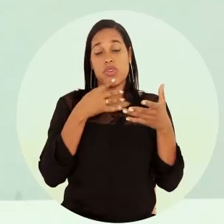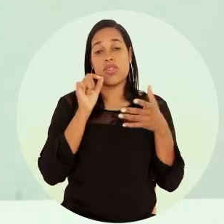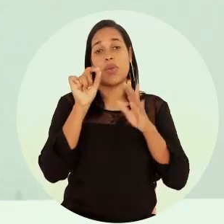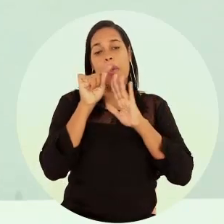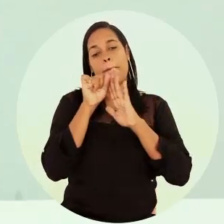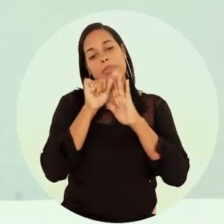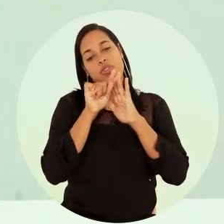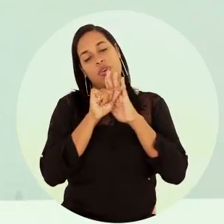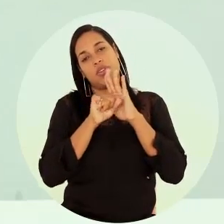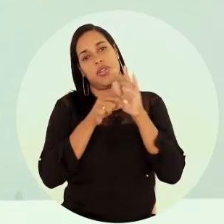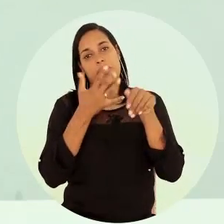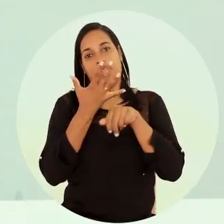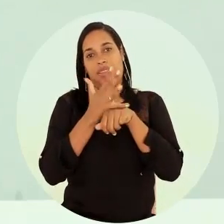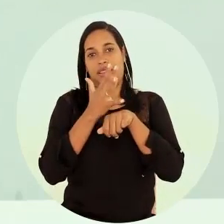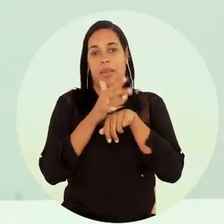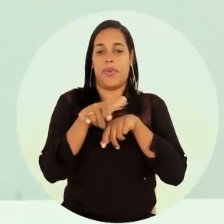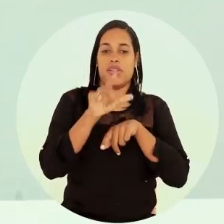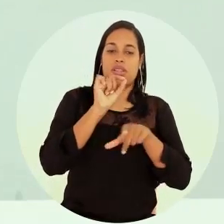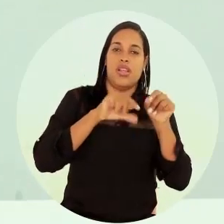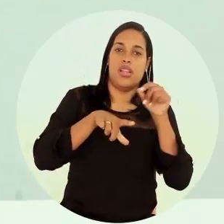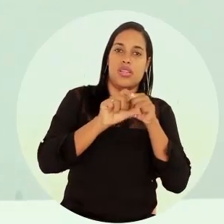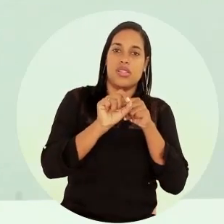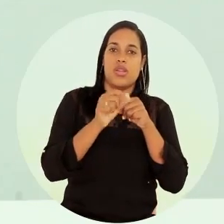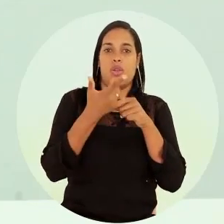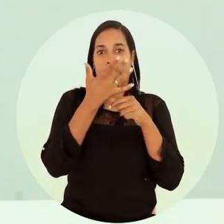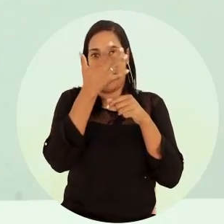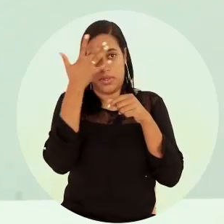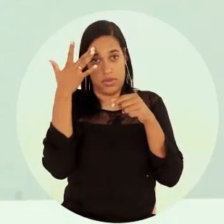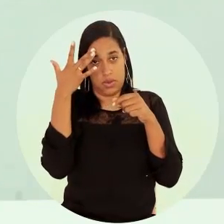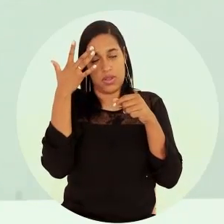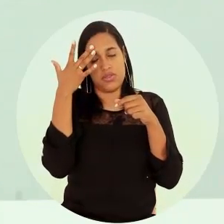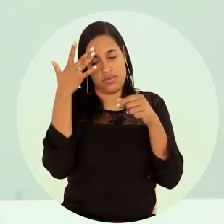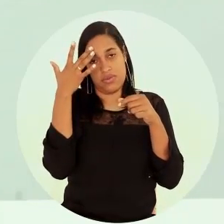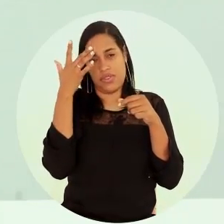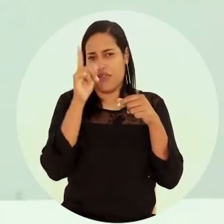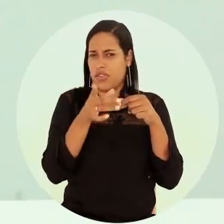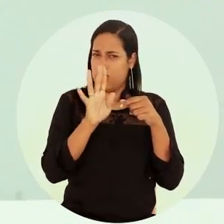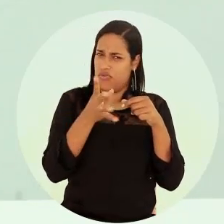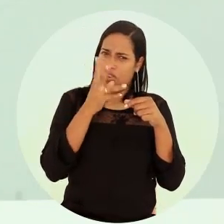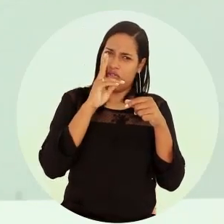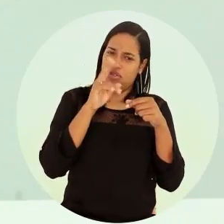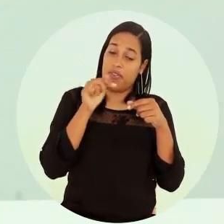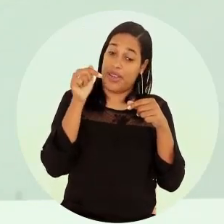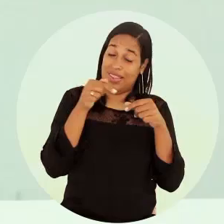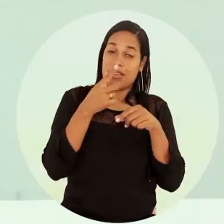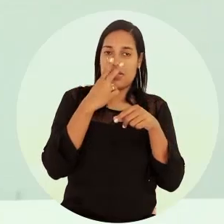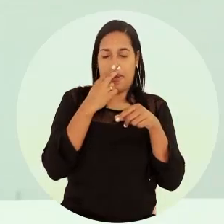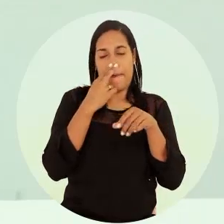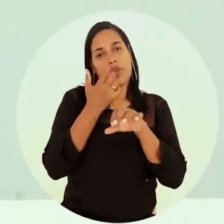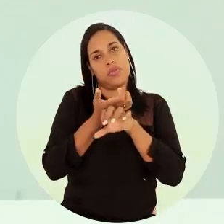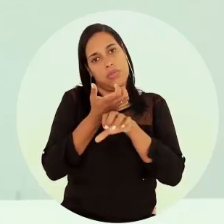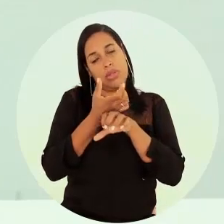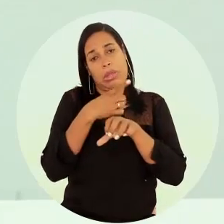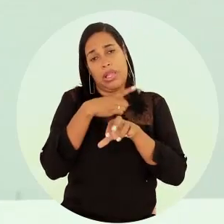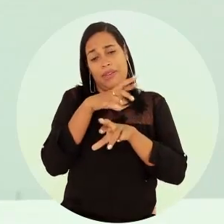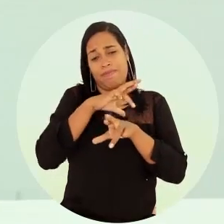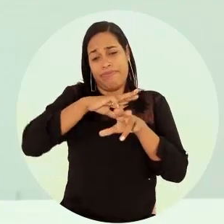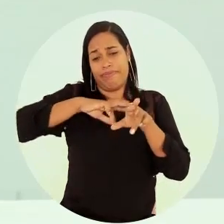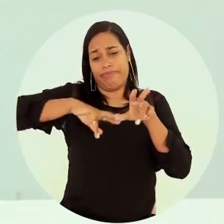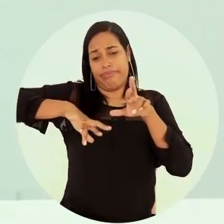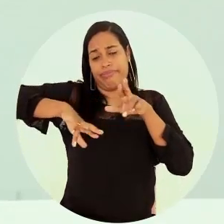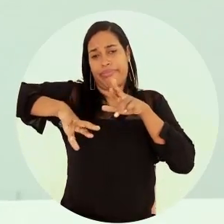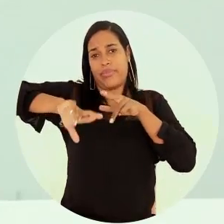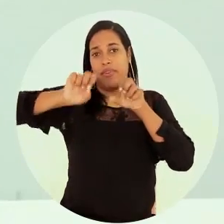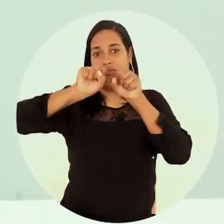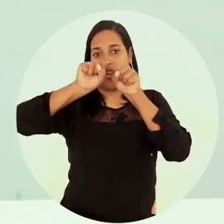programas de recrutamento, seleção e retenção de pessoas. Você já viu, nessa mesma disciplina, que existem vários